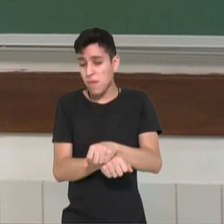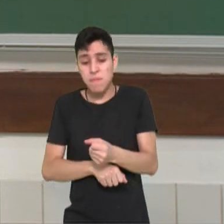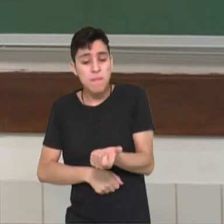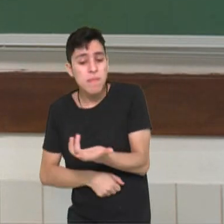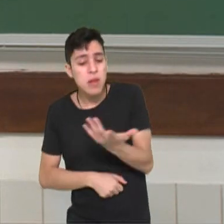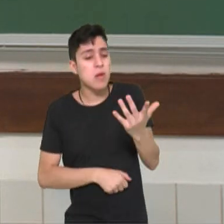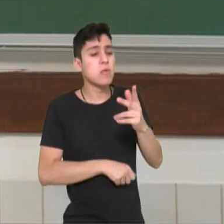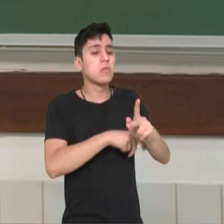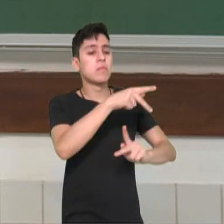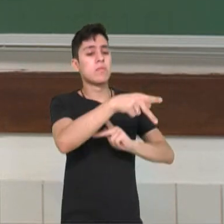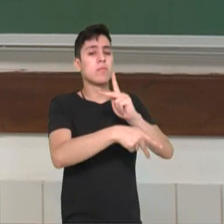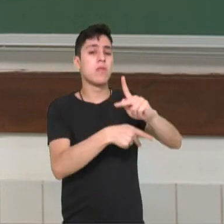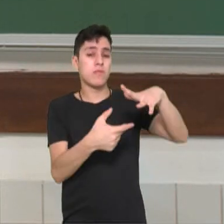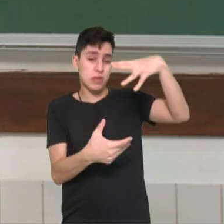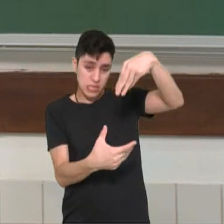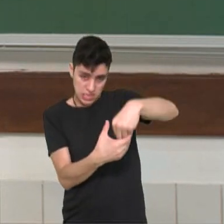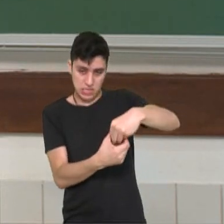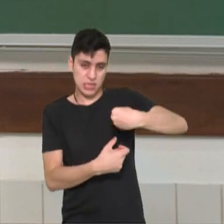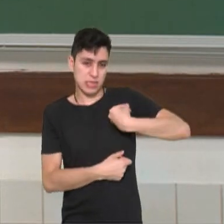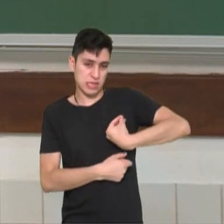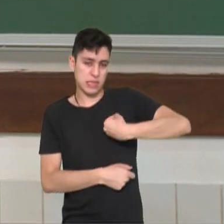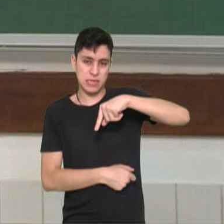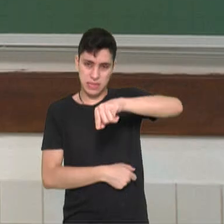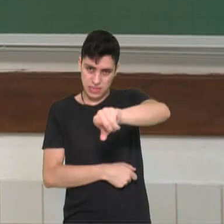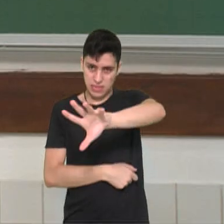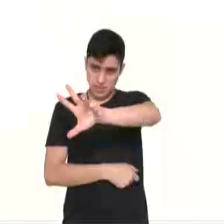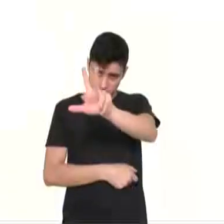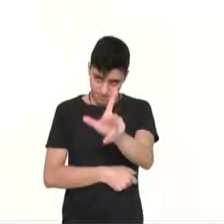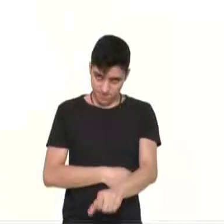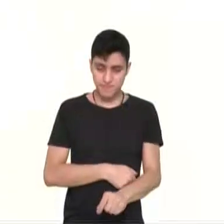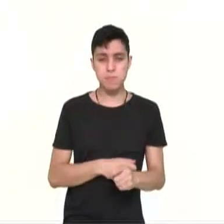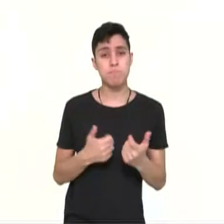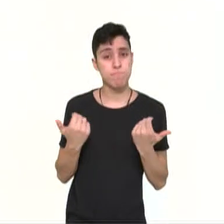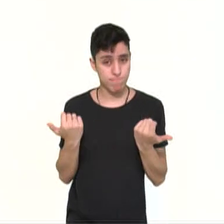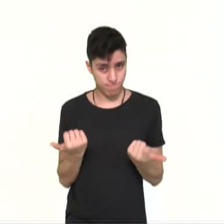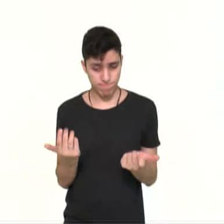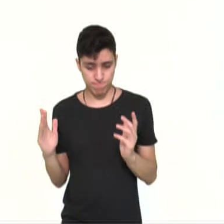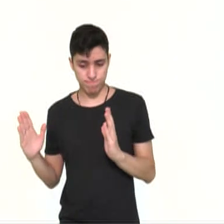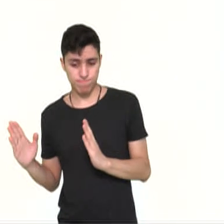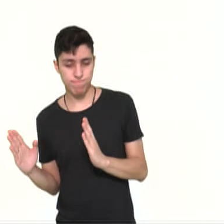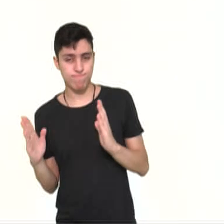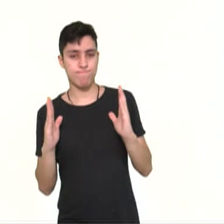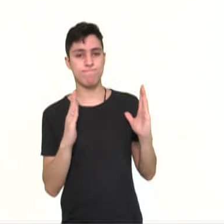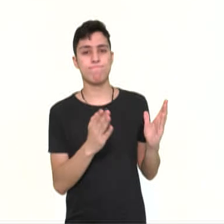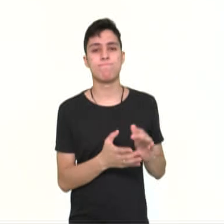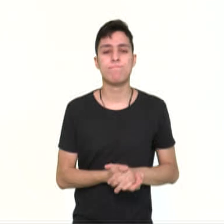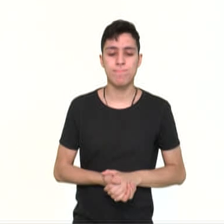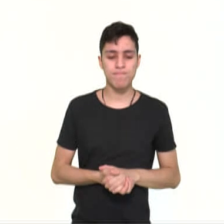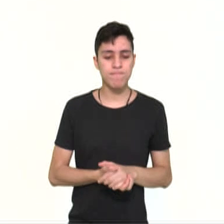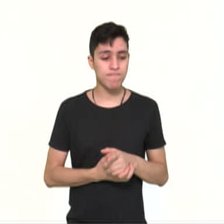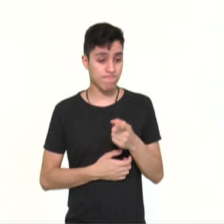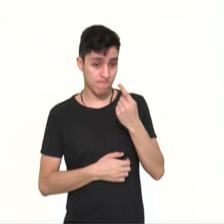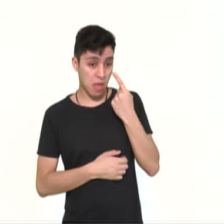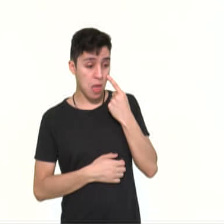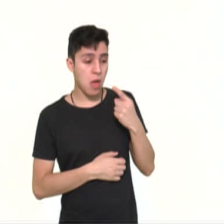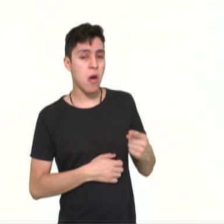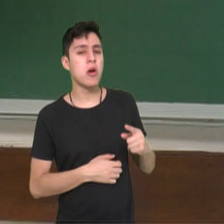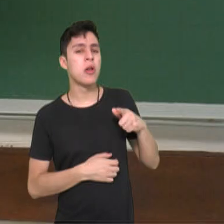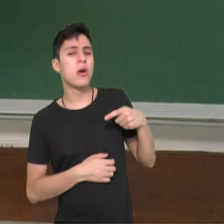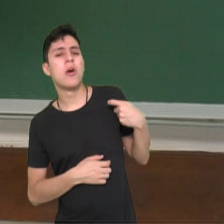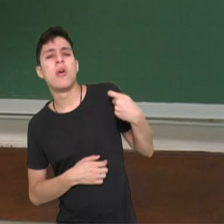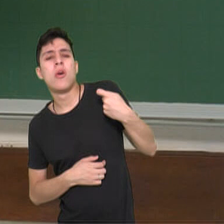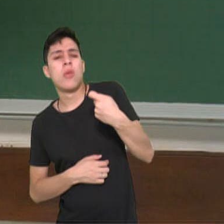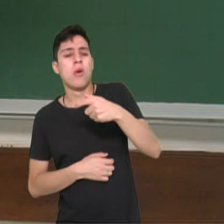algumas populações que vivem lá, né? Bom, chegamos nos povos, né? A gente vai falar